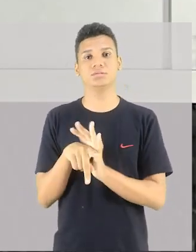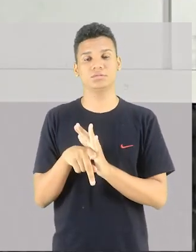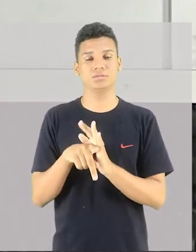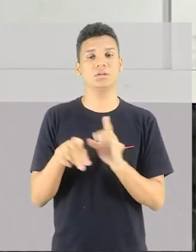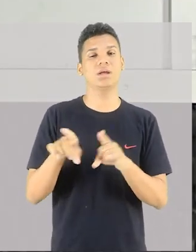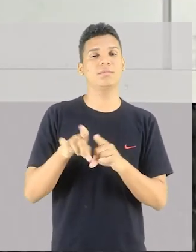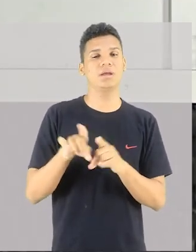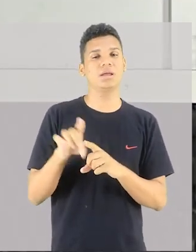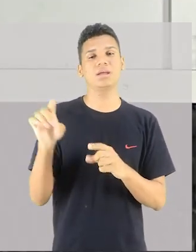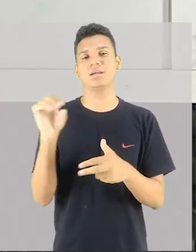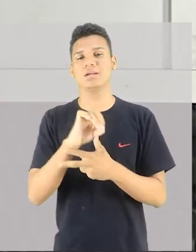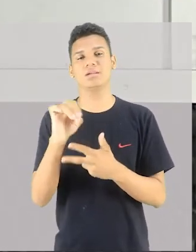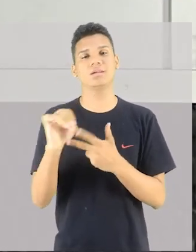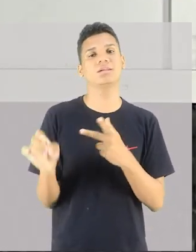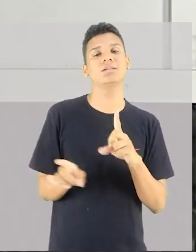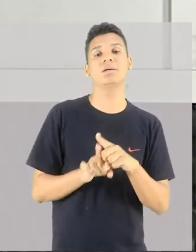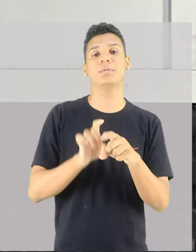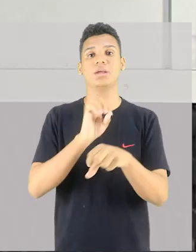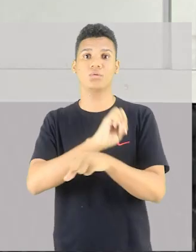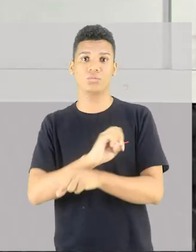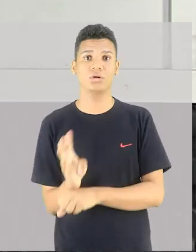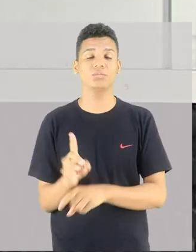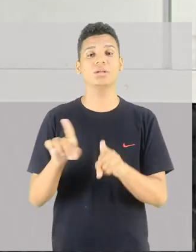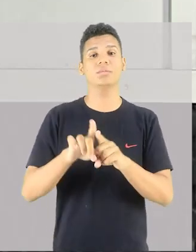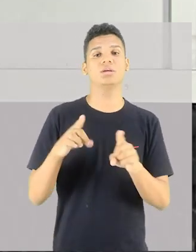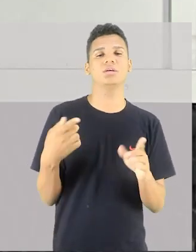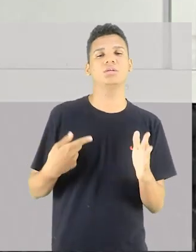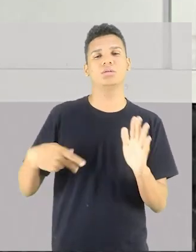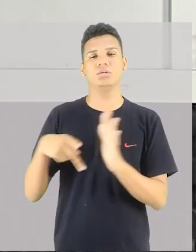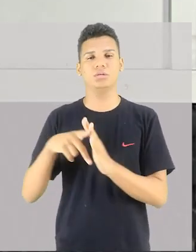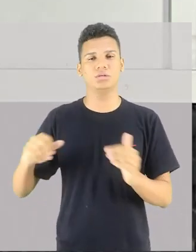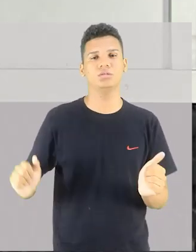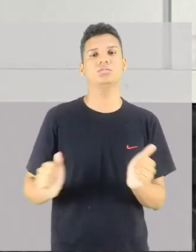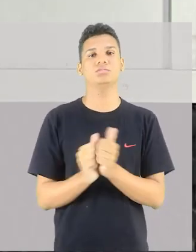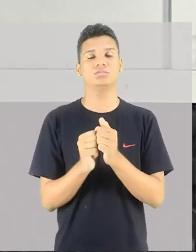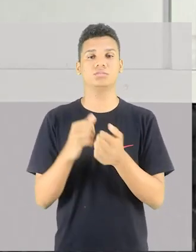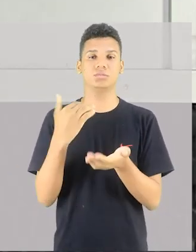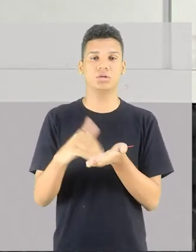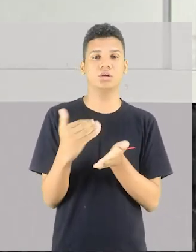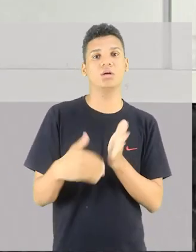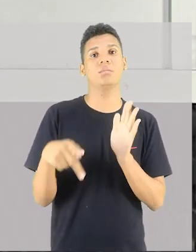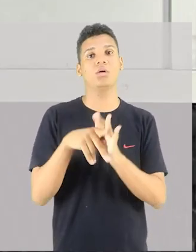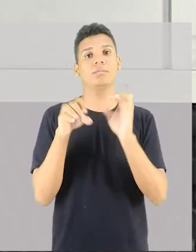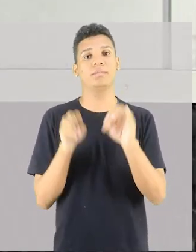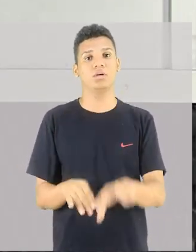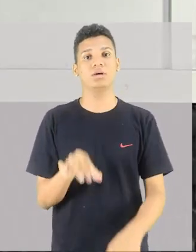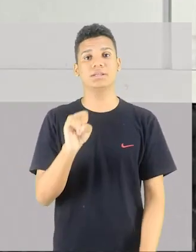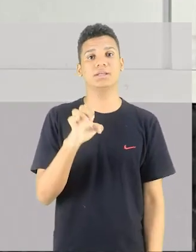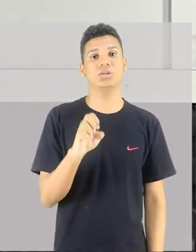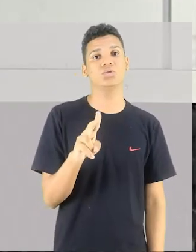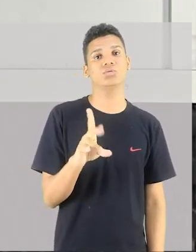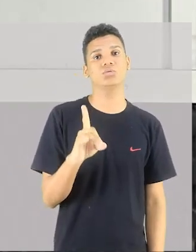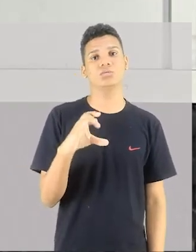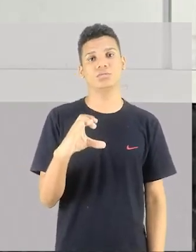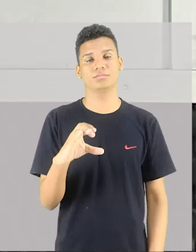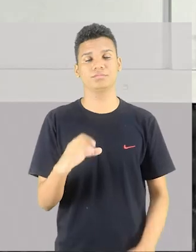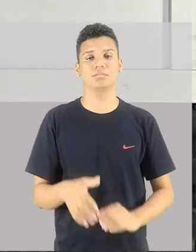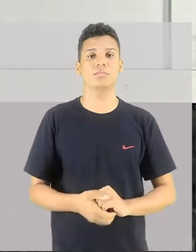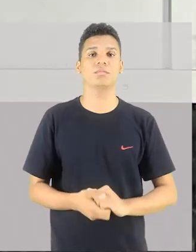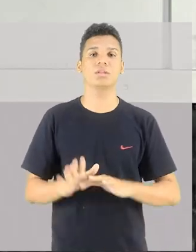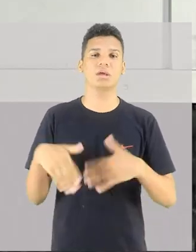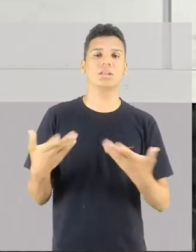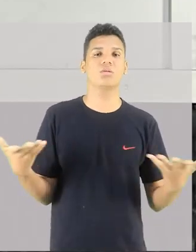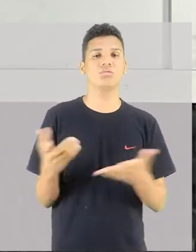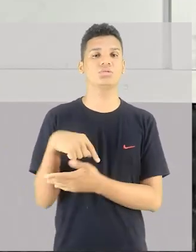o Ema um projeto do Governo do Estado do Maranhão através da Secretaria de Estado de Educação galera vamos hoje